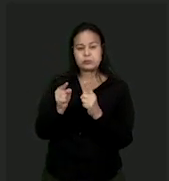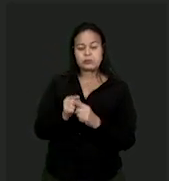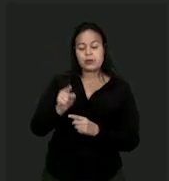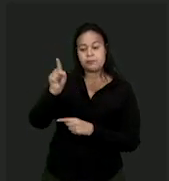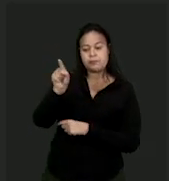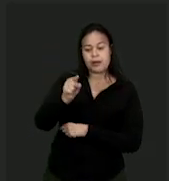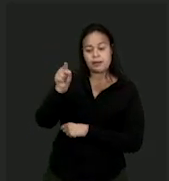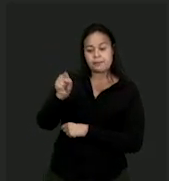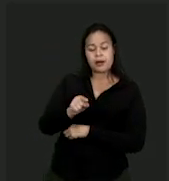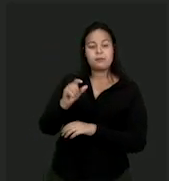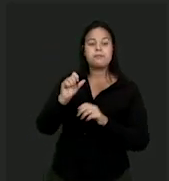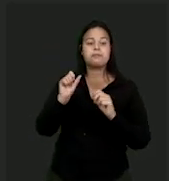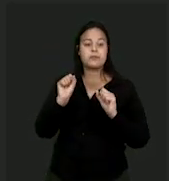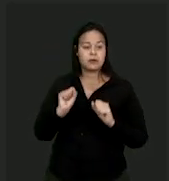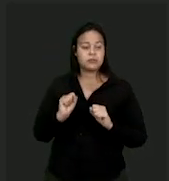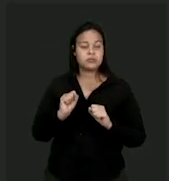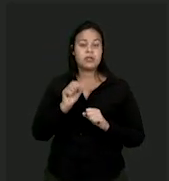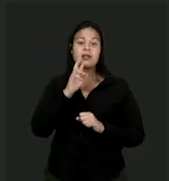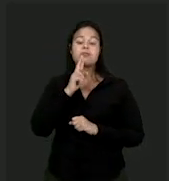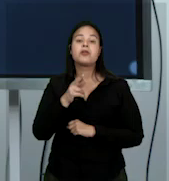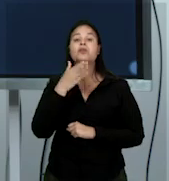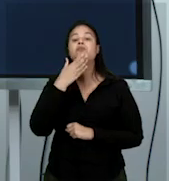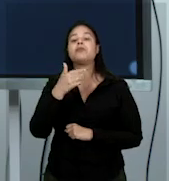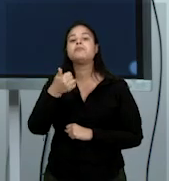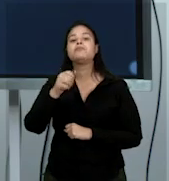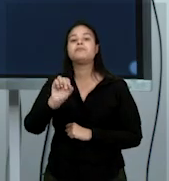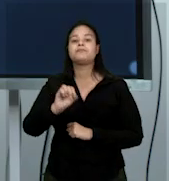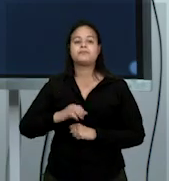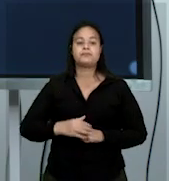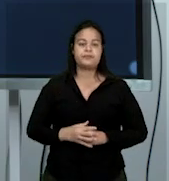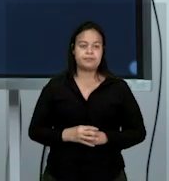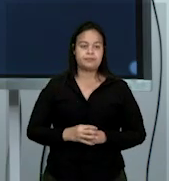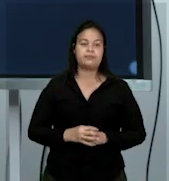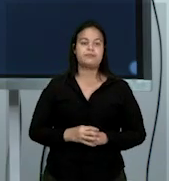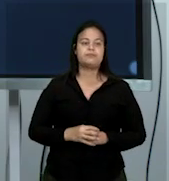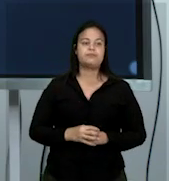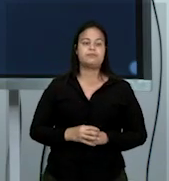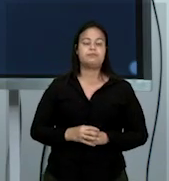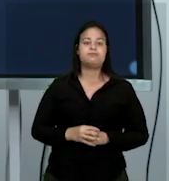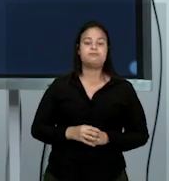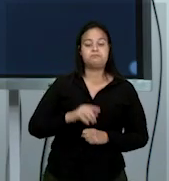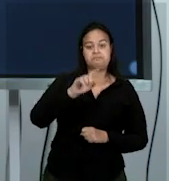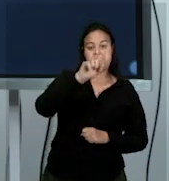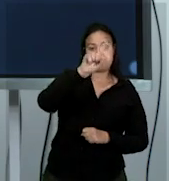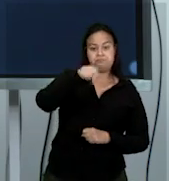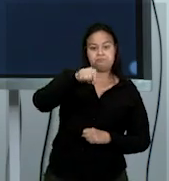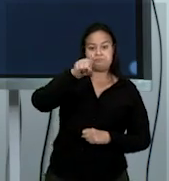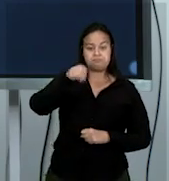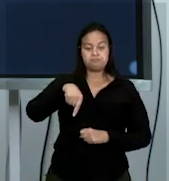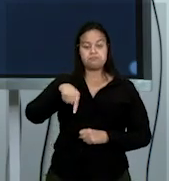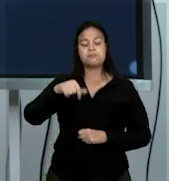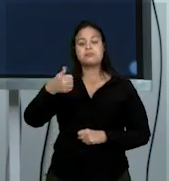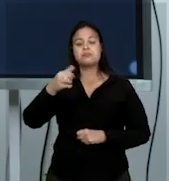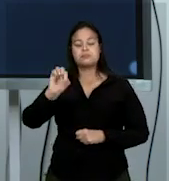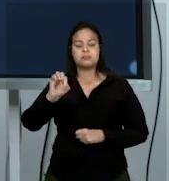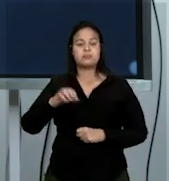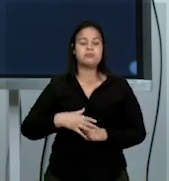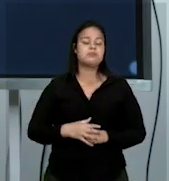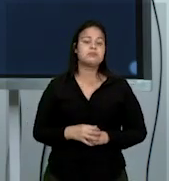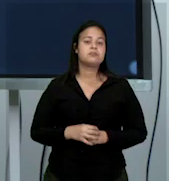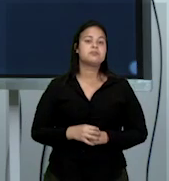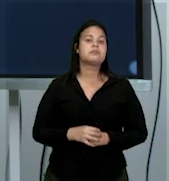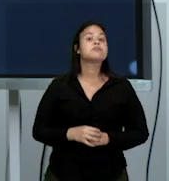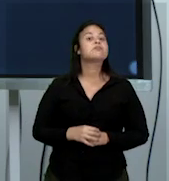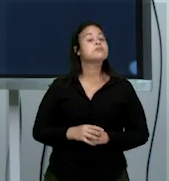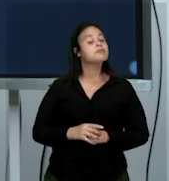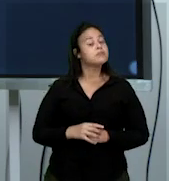a raiz, então eu sei que a resposta é 10, né? O radical, com esse 2 aqui eu simplifico, então eu tenho 10. Essa